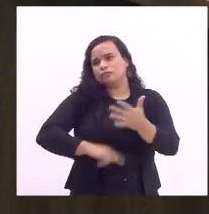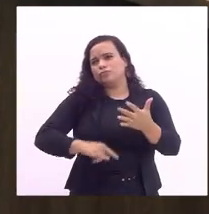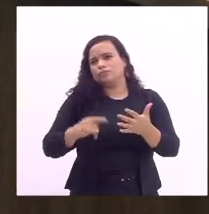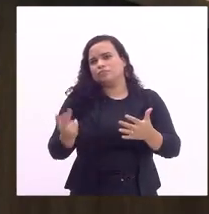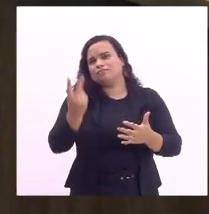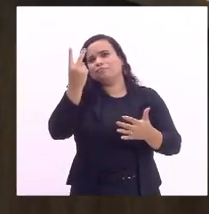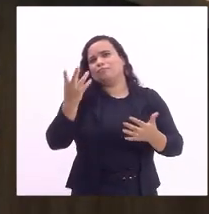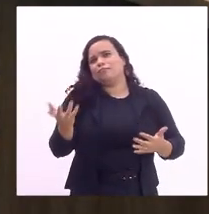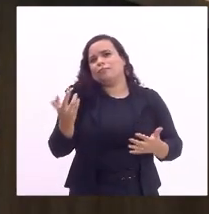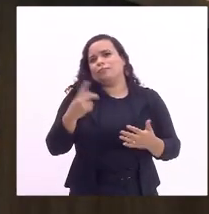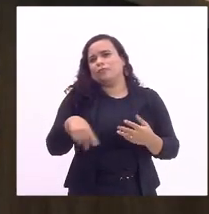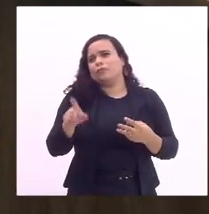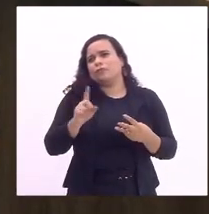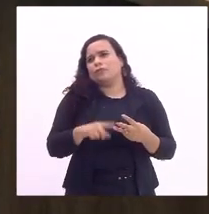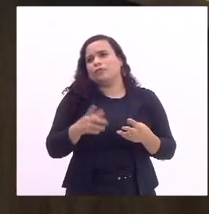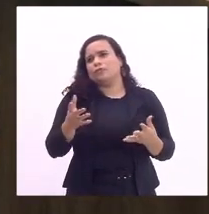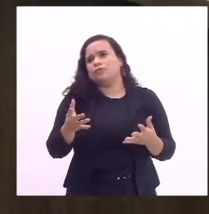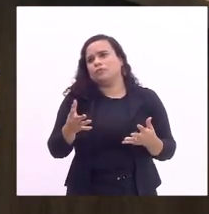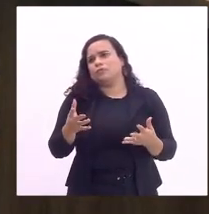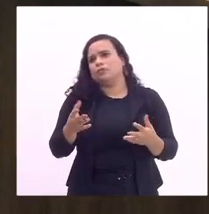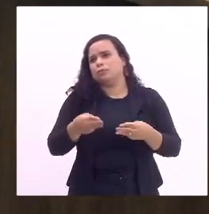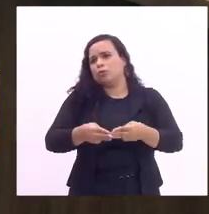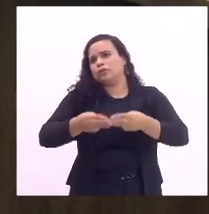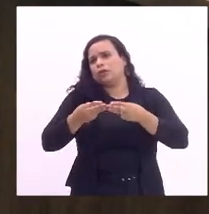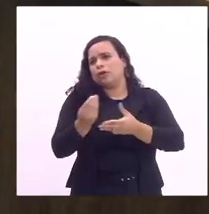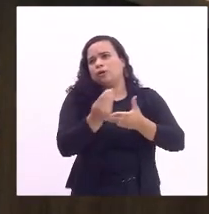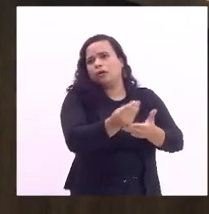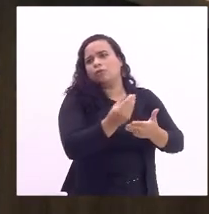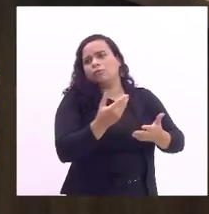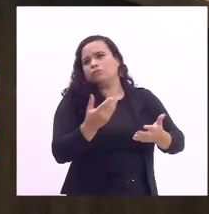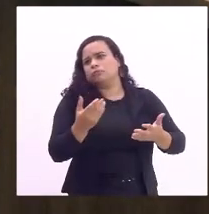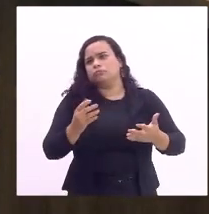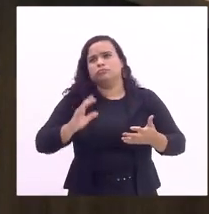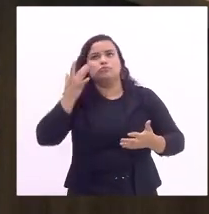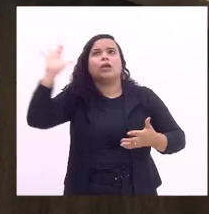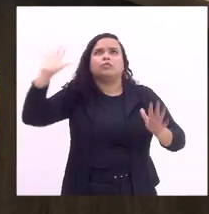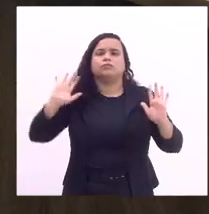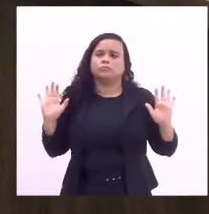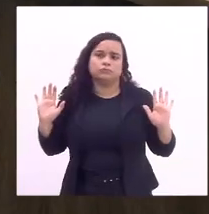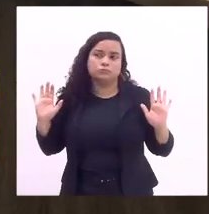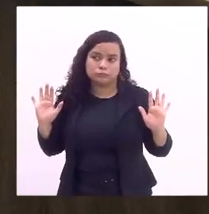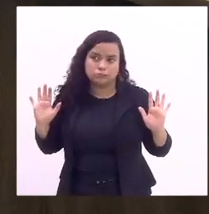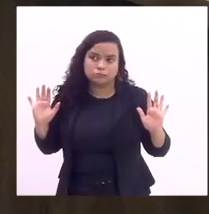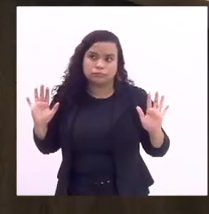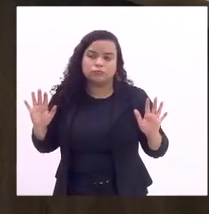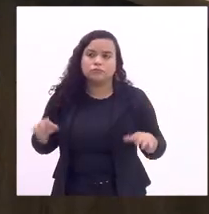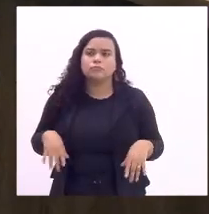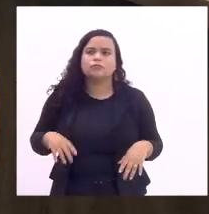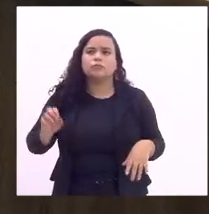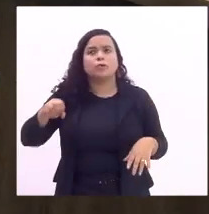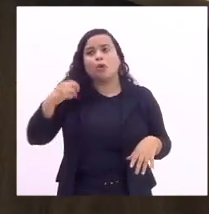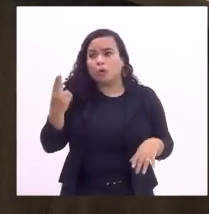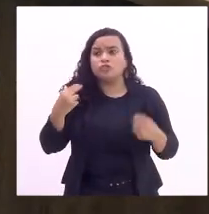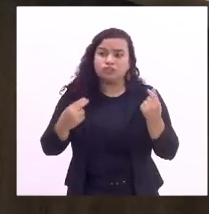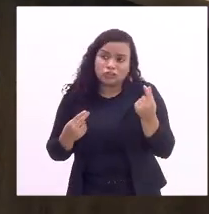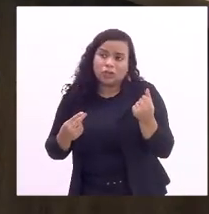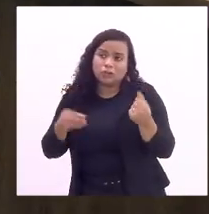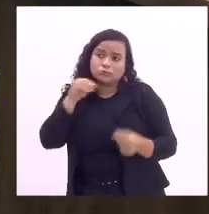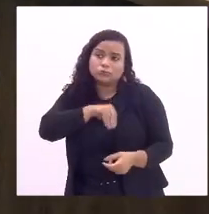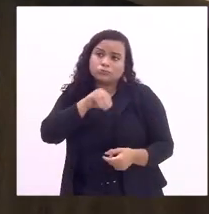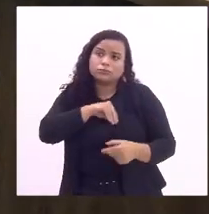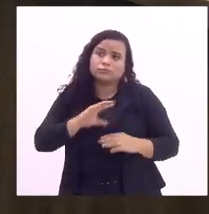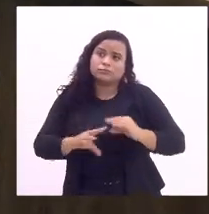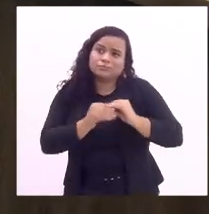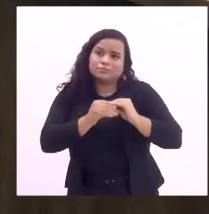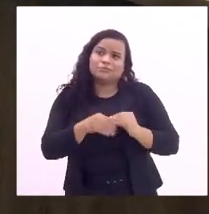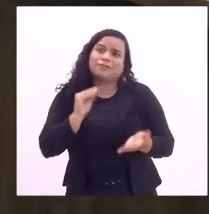documentação, com uma moção, sei lá. Ou o próprio dinheiro, que faz falta para